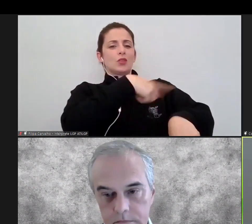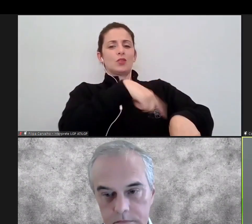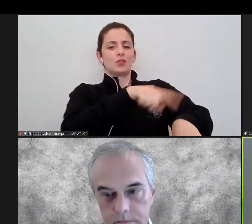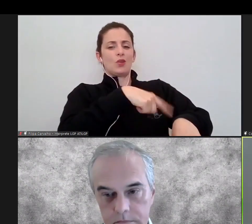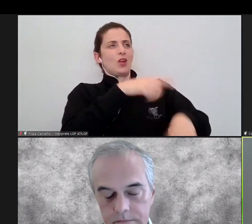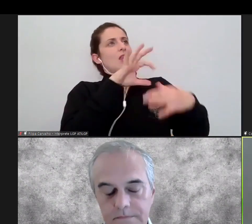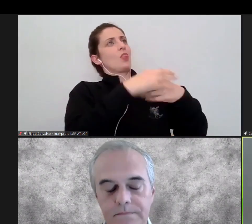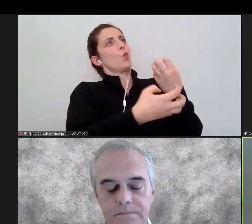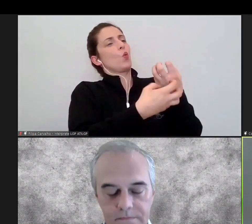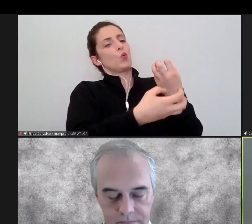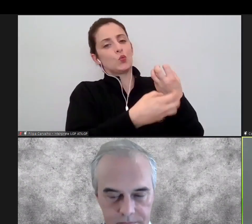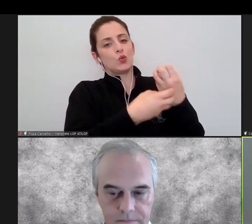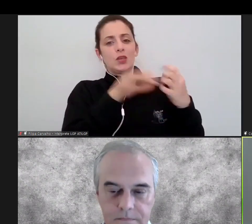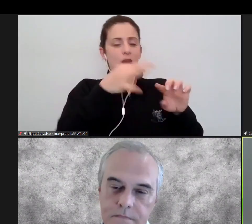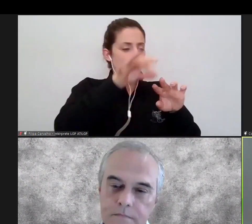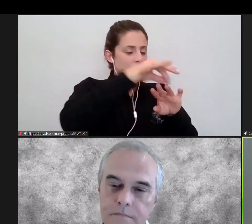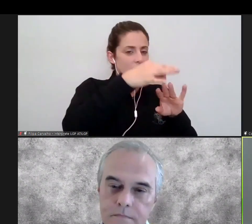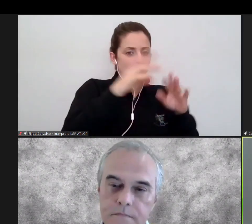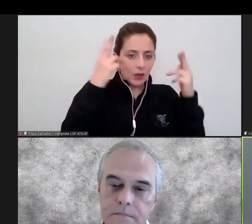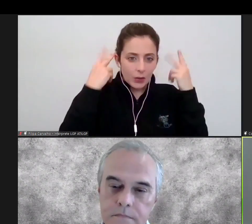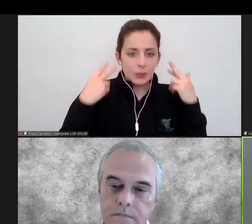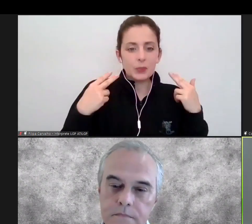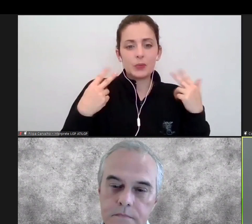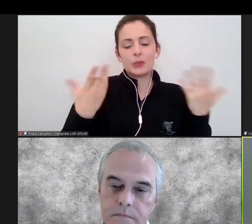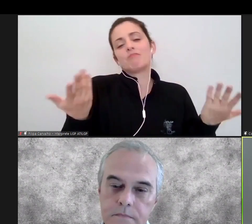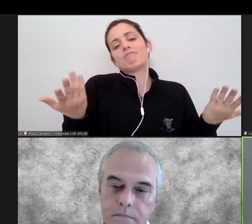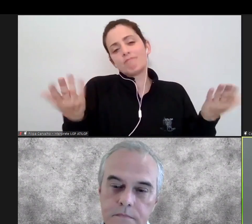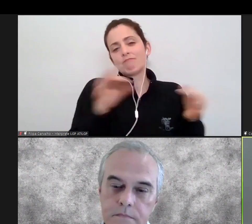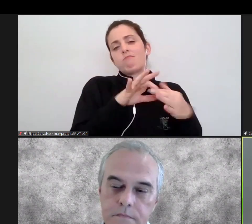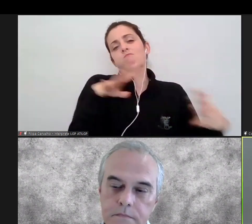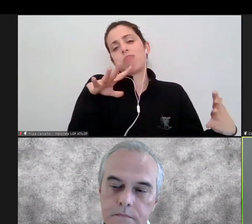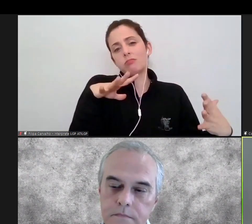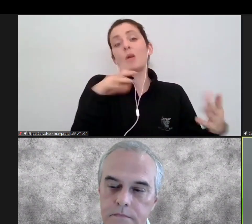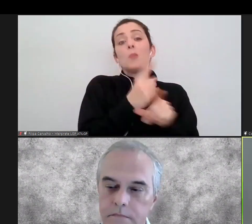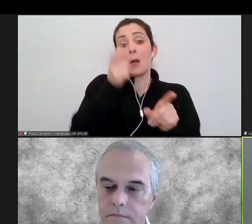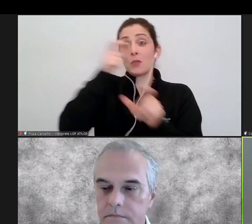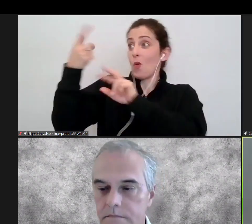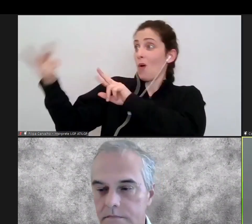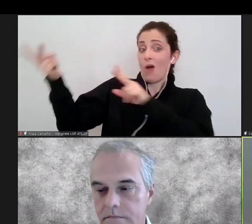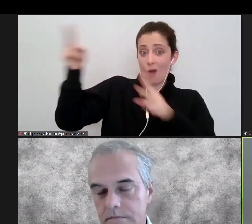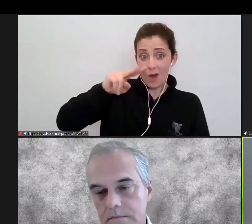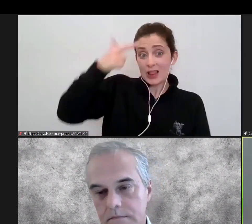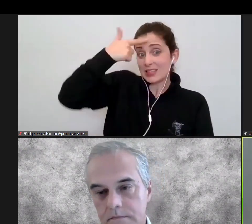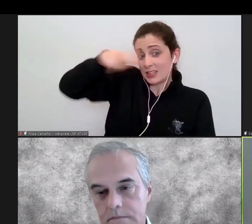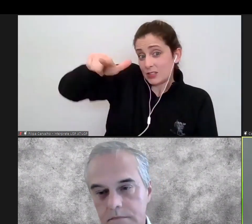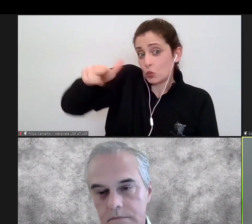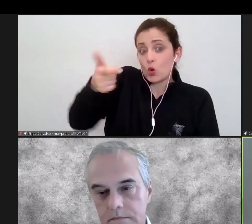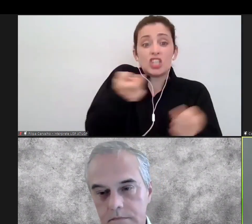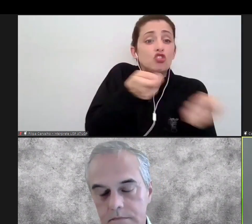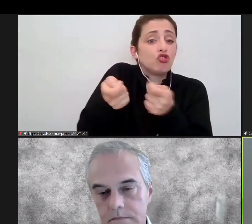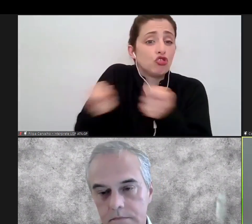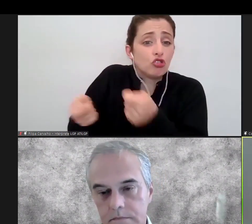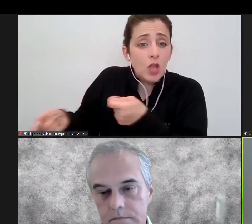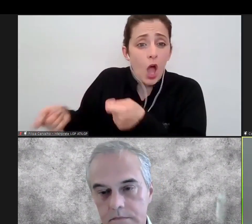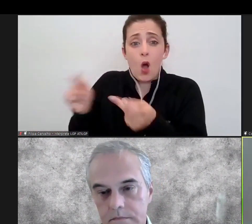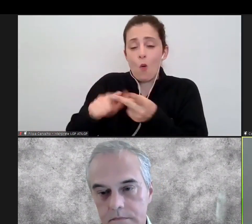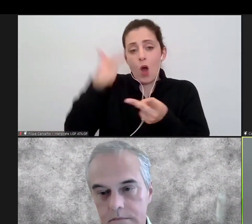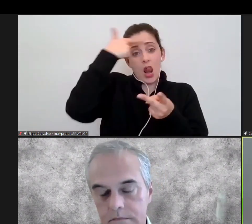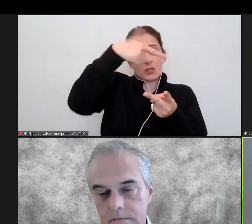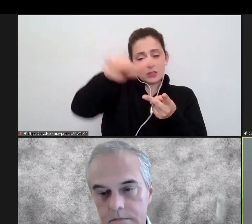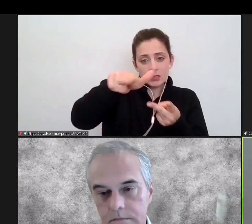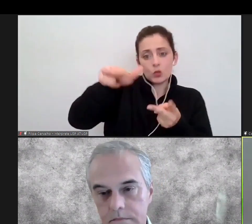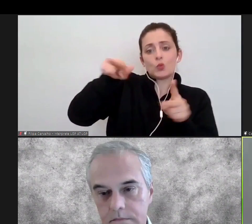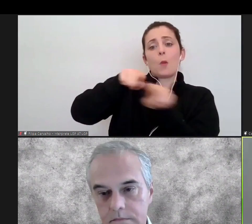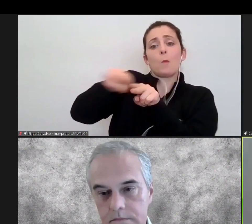de beleza. Mas nós estamos a falar de pessoas que têm cursos em gestão, em políticas